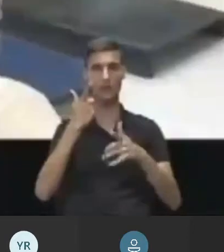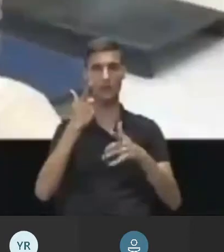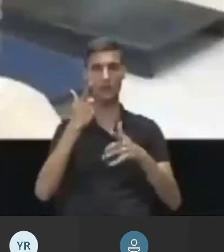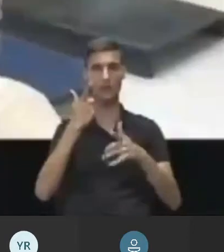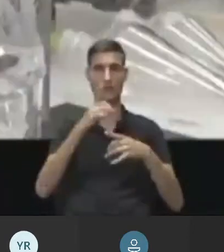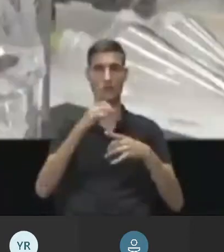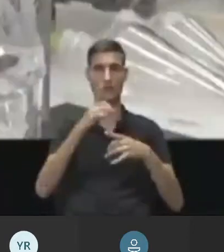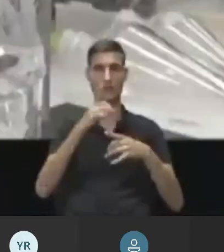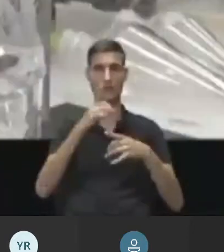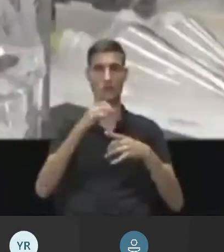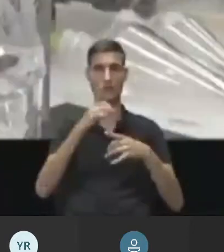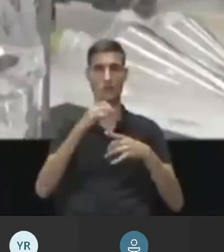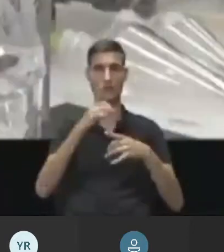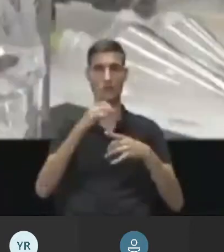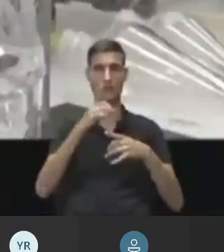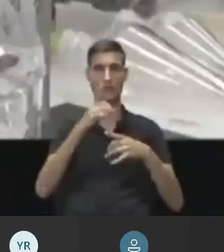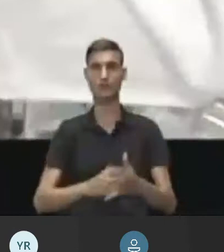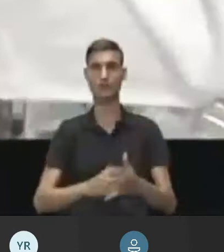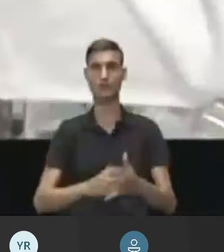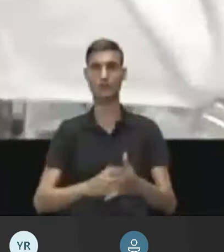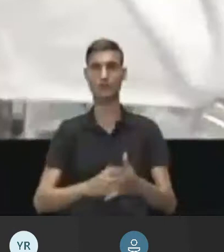Depois coloca lá na garra.